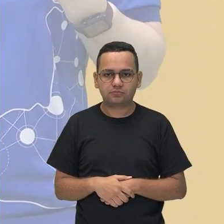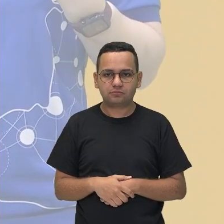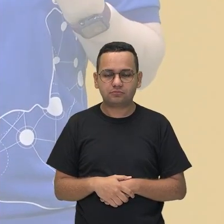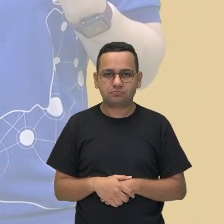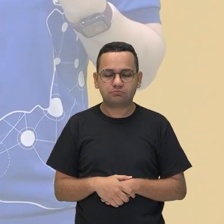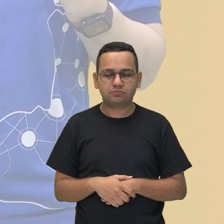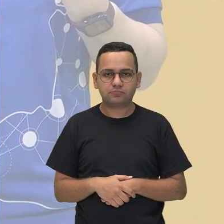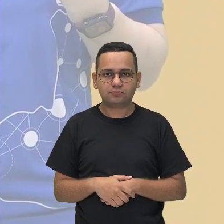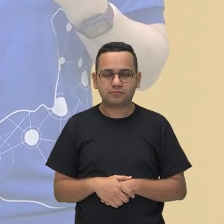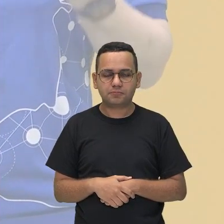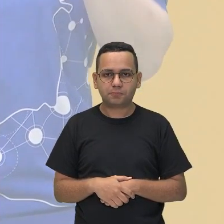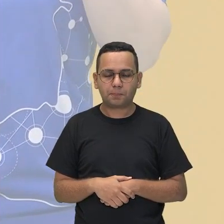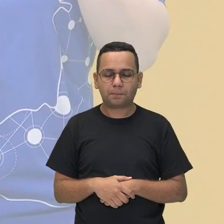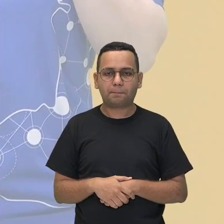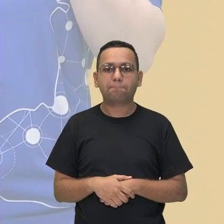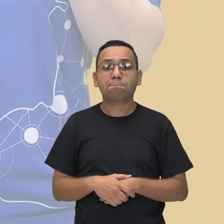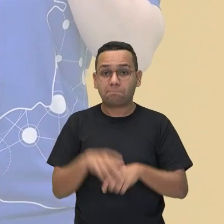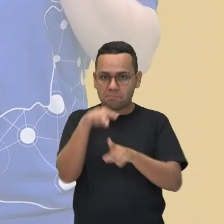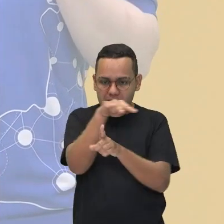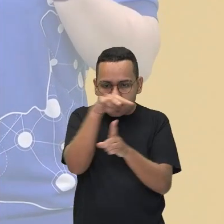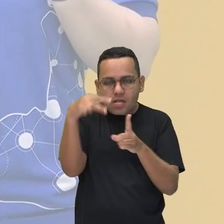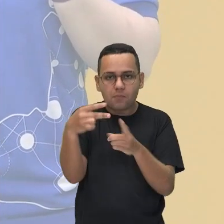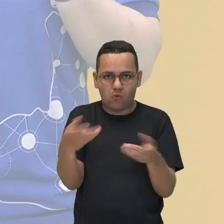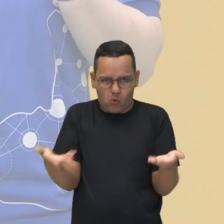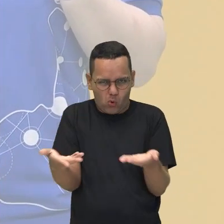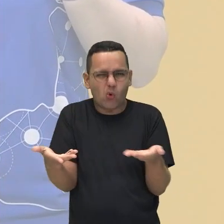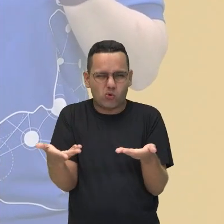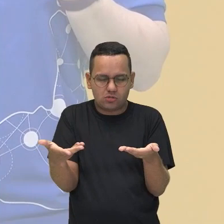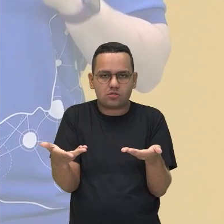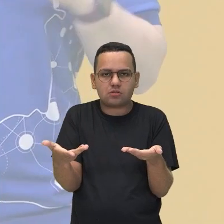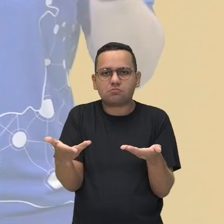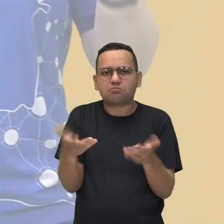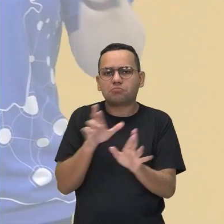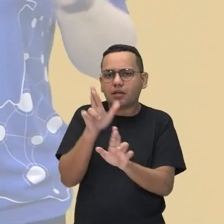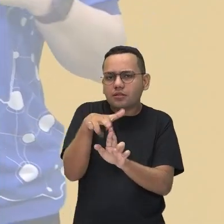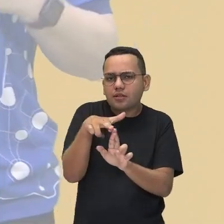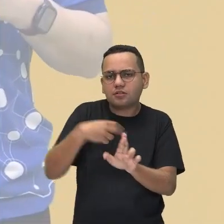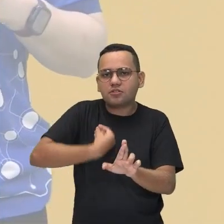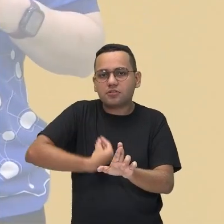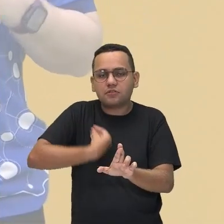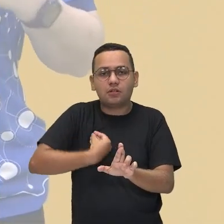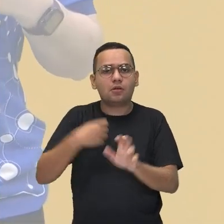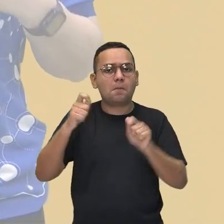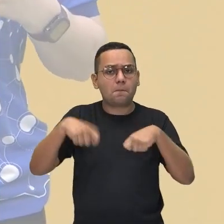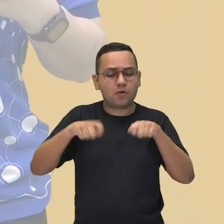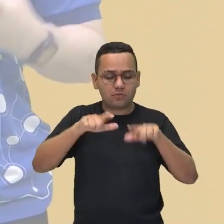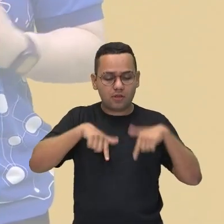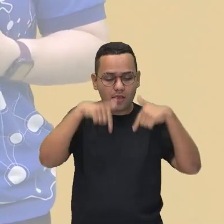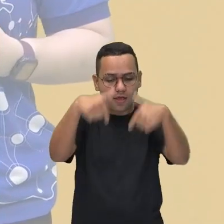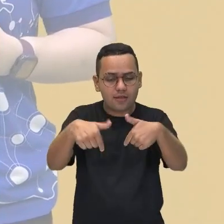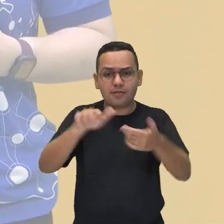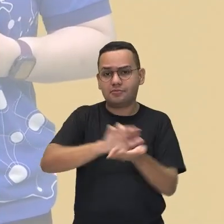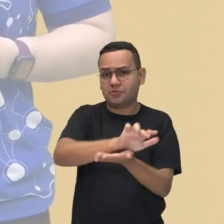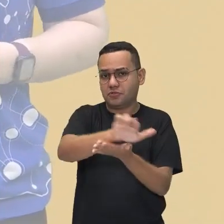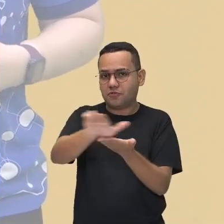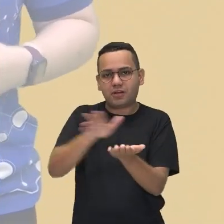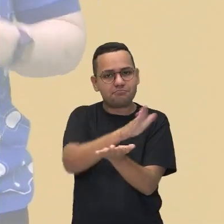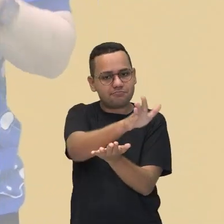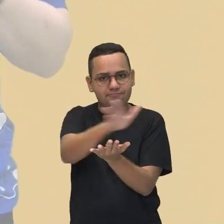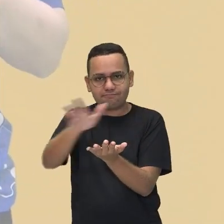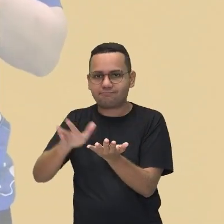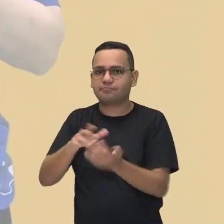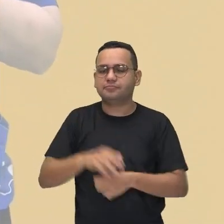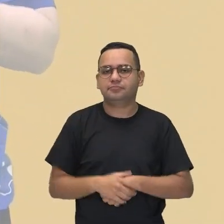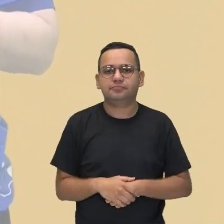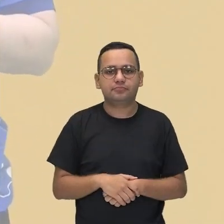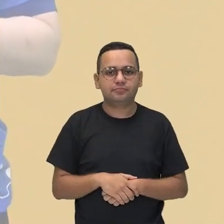o mundo, eu consigo perceber que eu posso atuar em áreas diferentes. E a